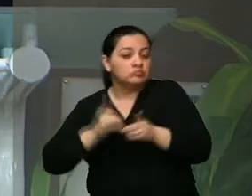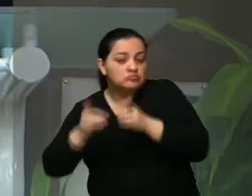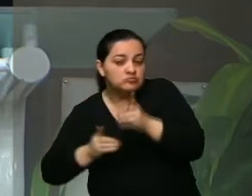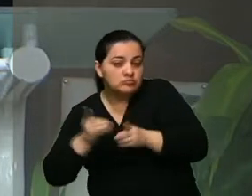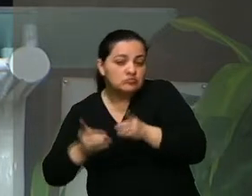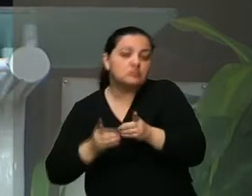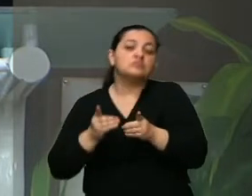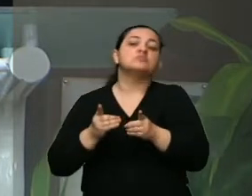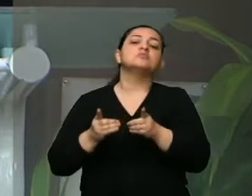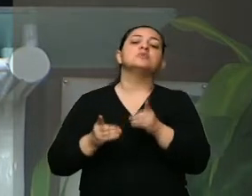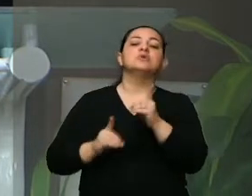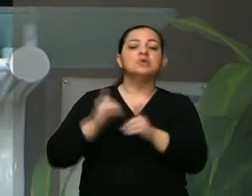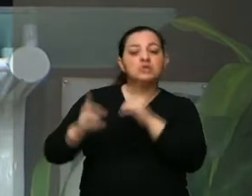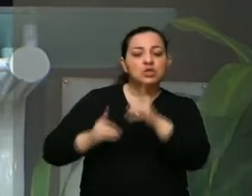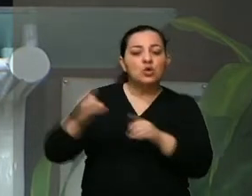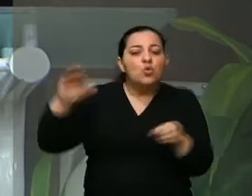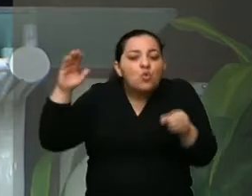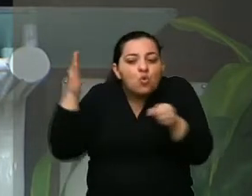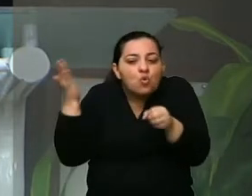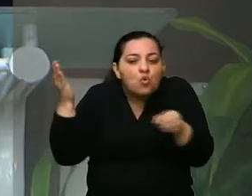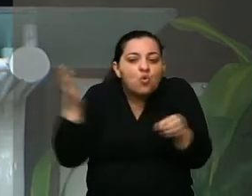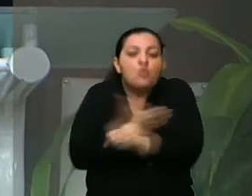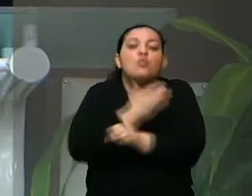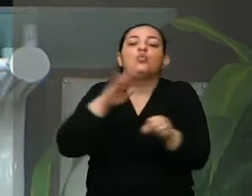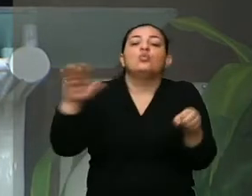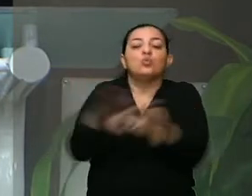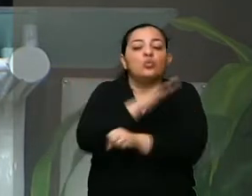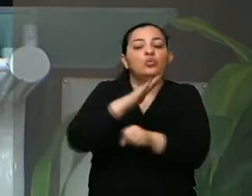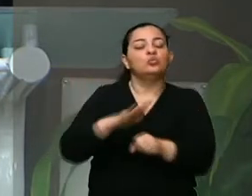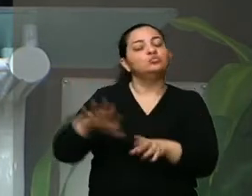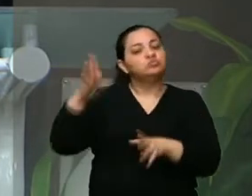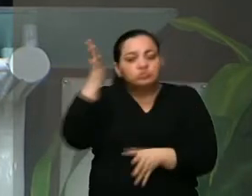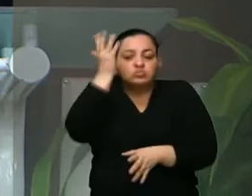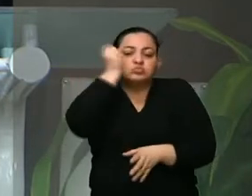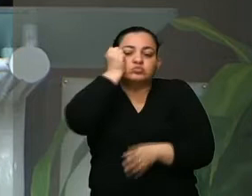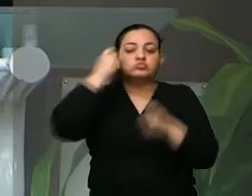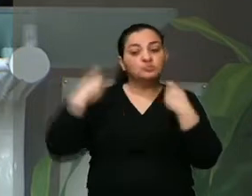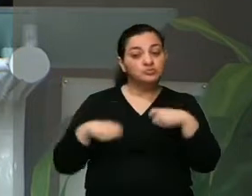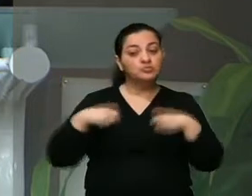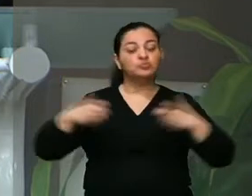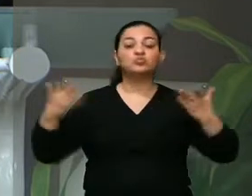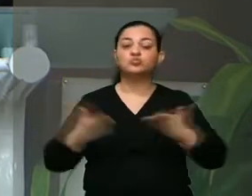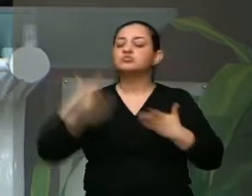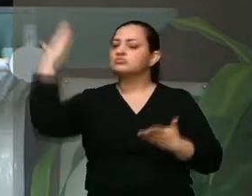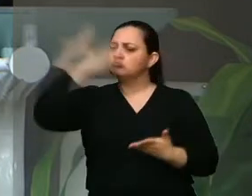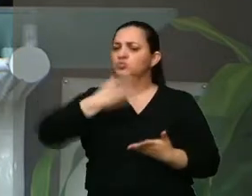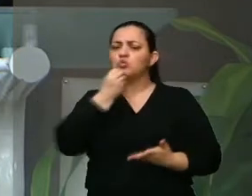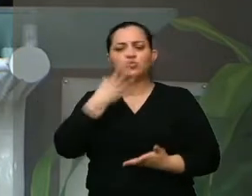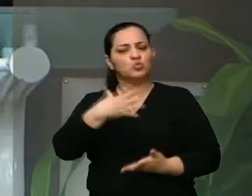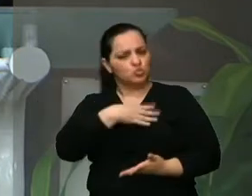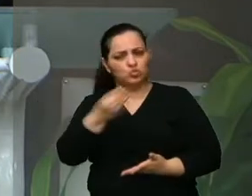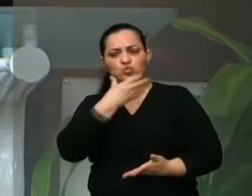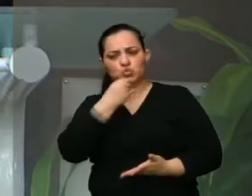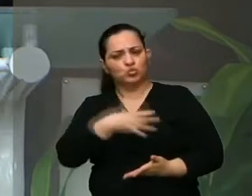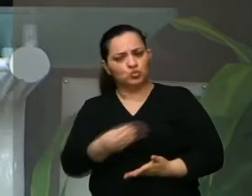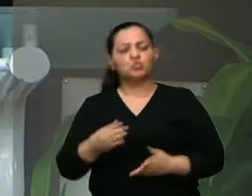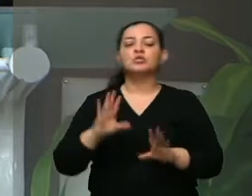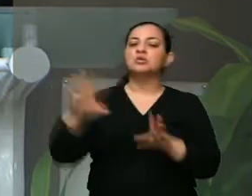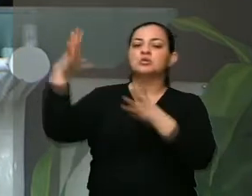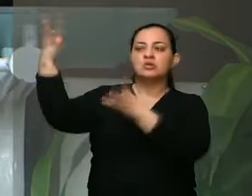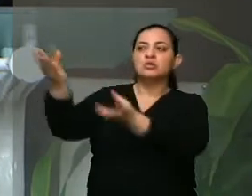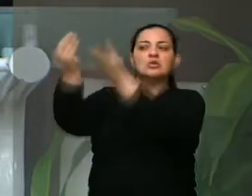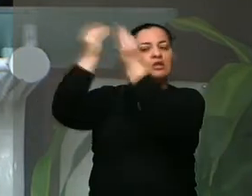se essa plena adoção precisamos hoje provar ser bom filho receberá a